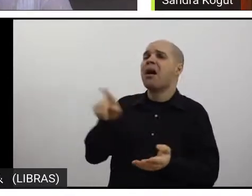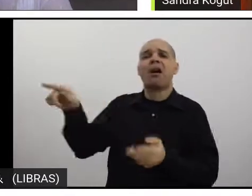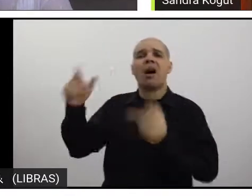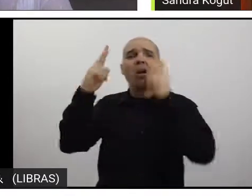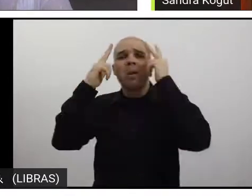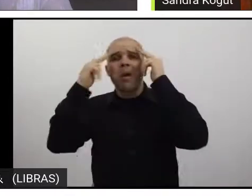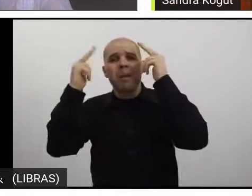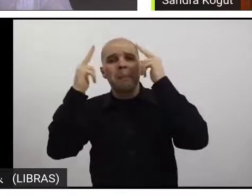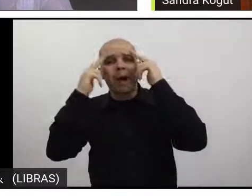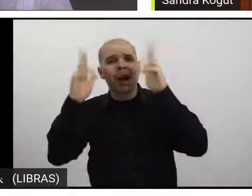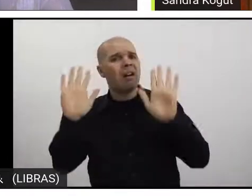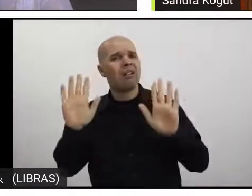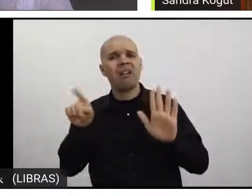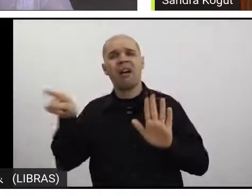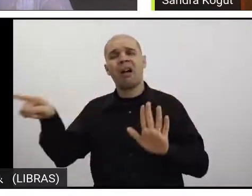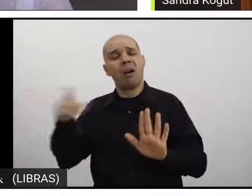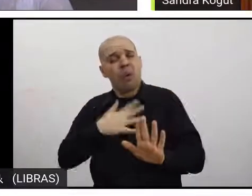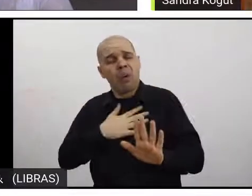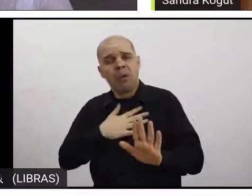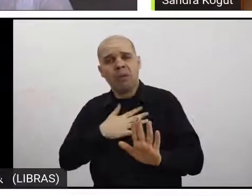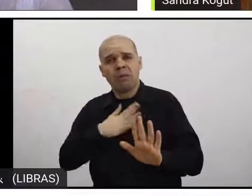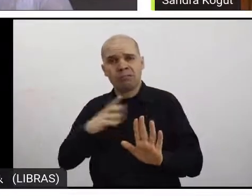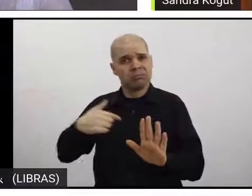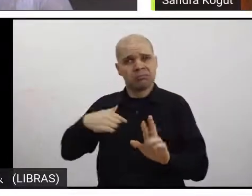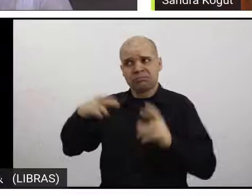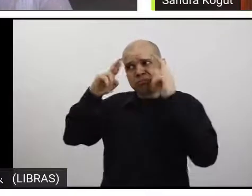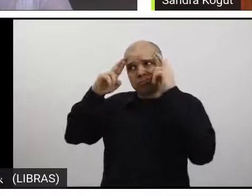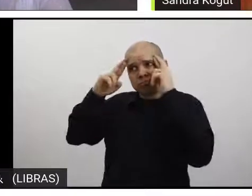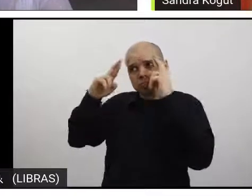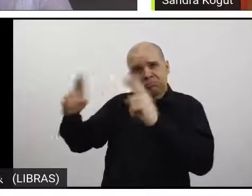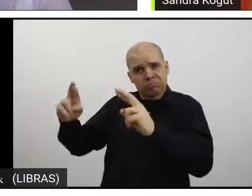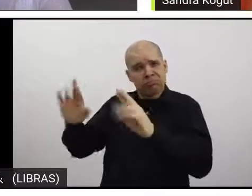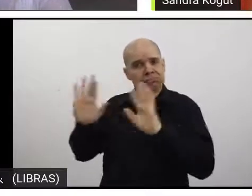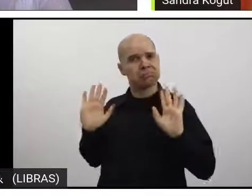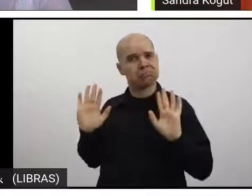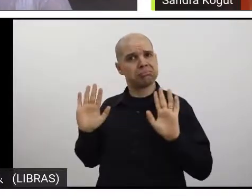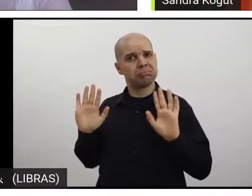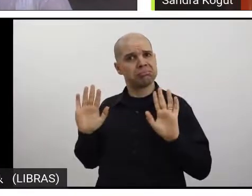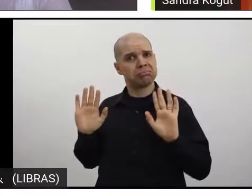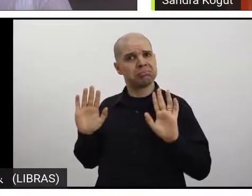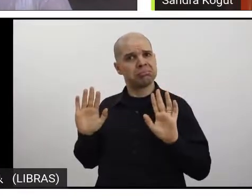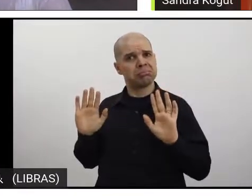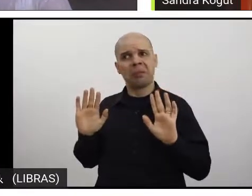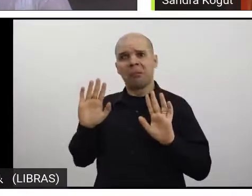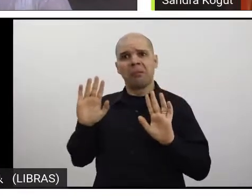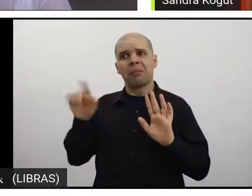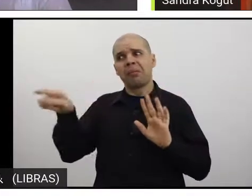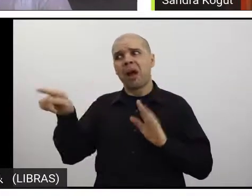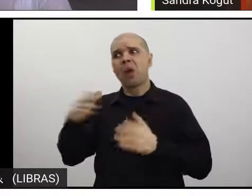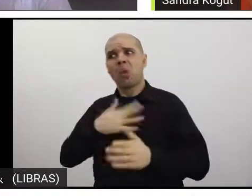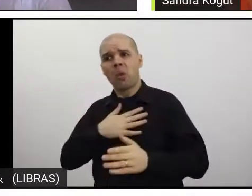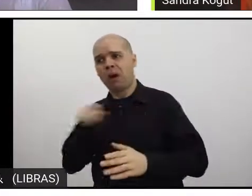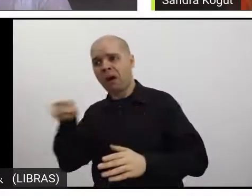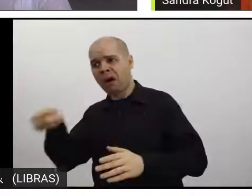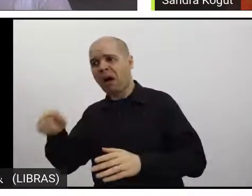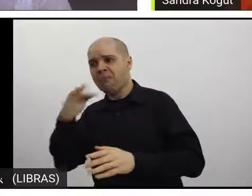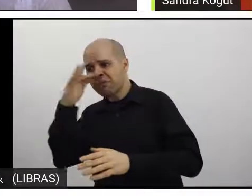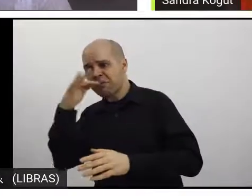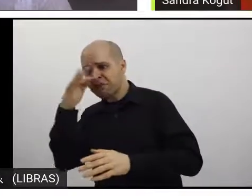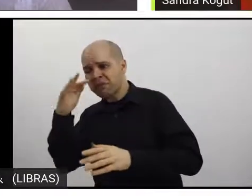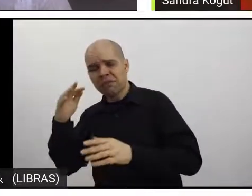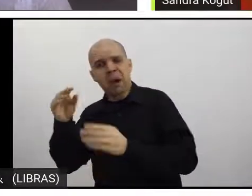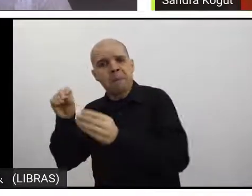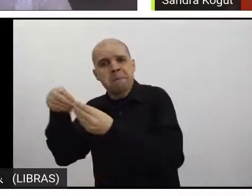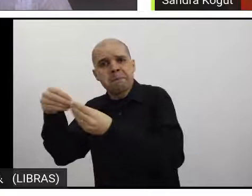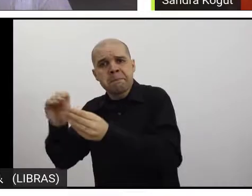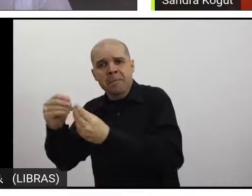entendeu? Se você achava aquela flor bacana, não importava ela ser de plástico. E isso dialogava